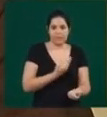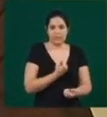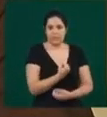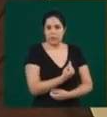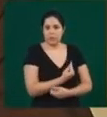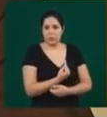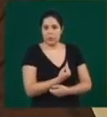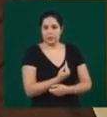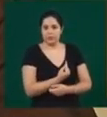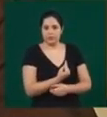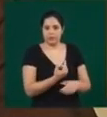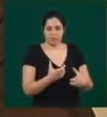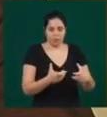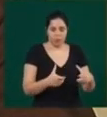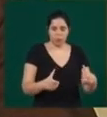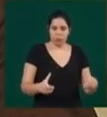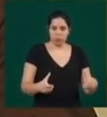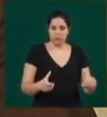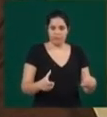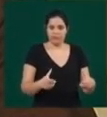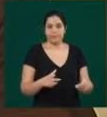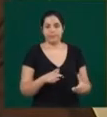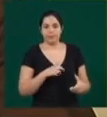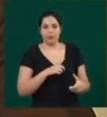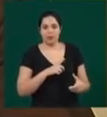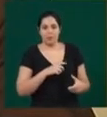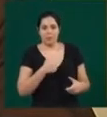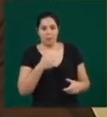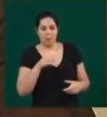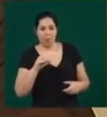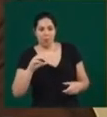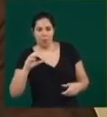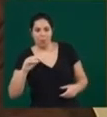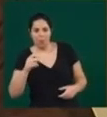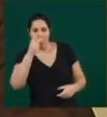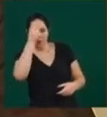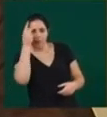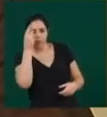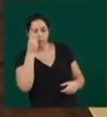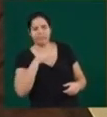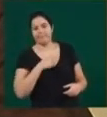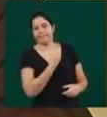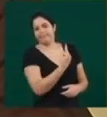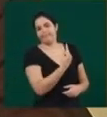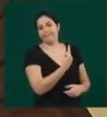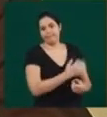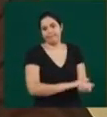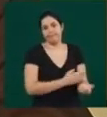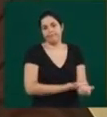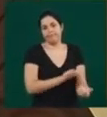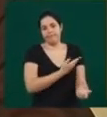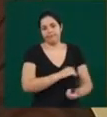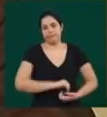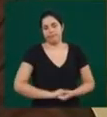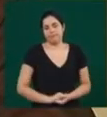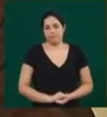isoladamente, num grupo de população onde a incidência gira em torno de 1 para 1.000, que é uma grande série